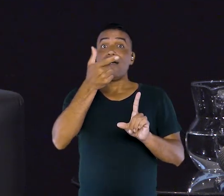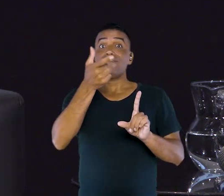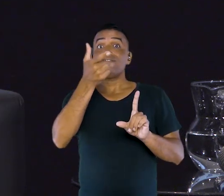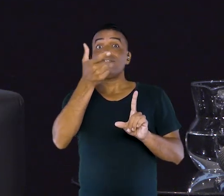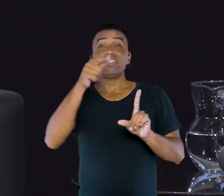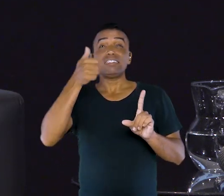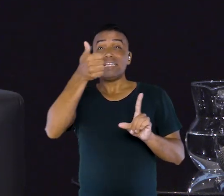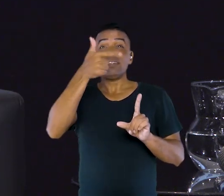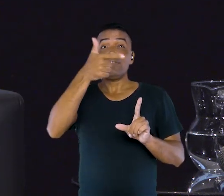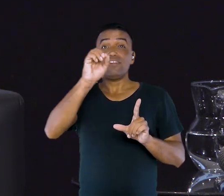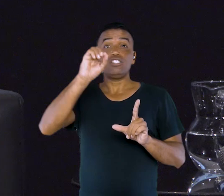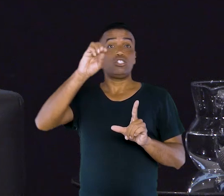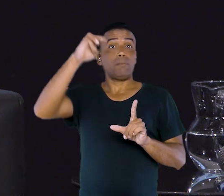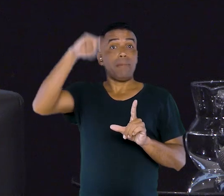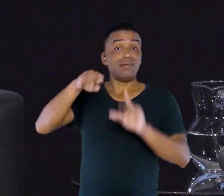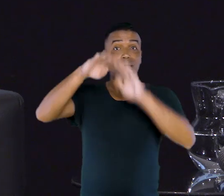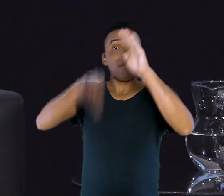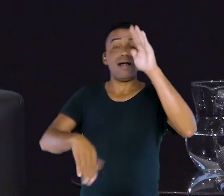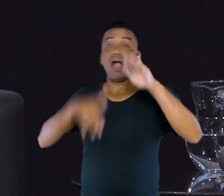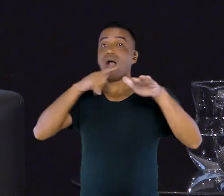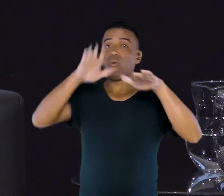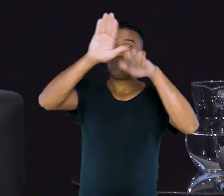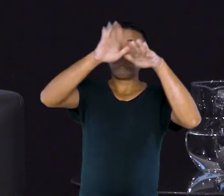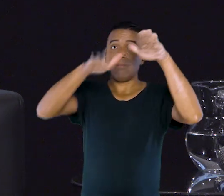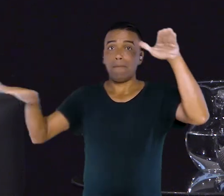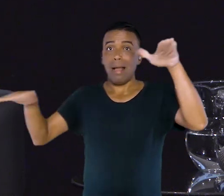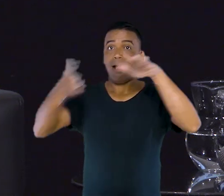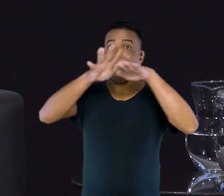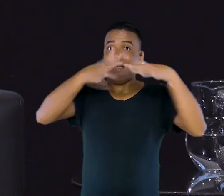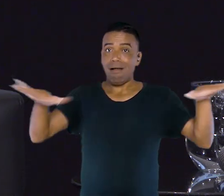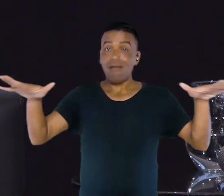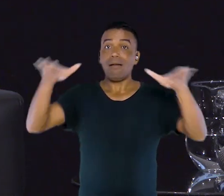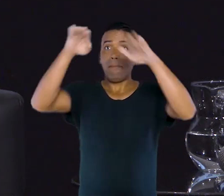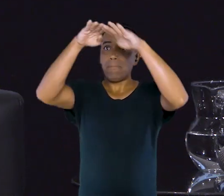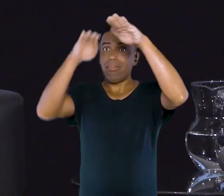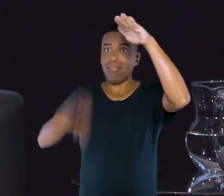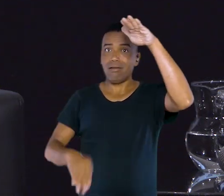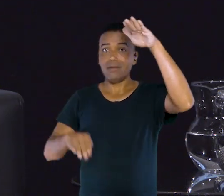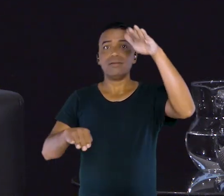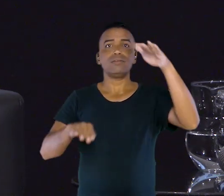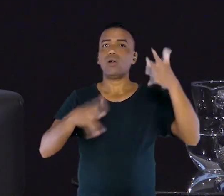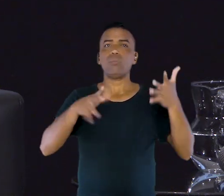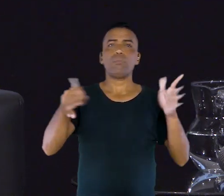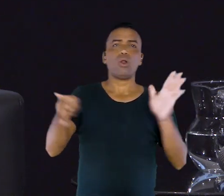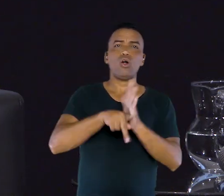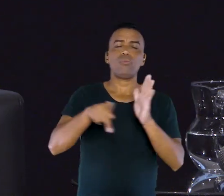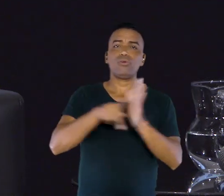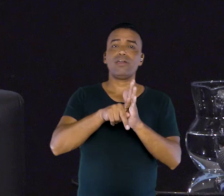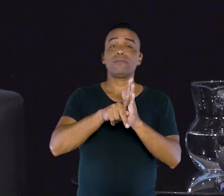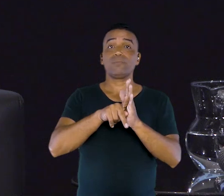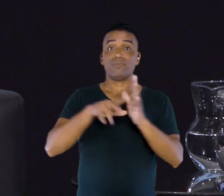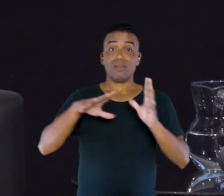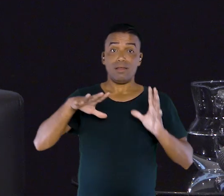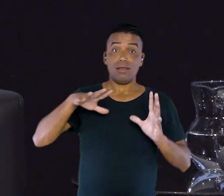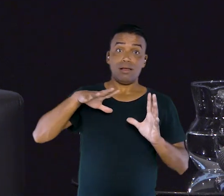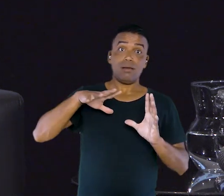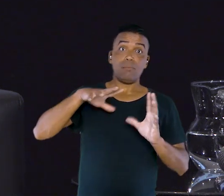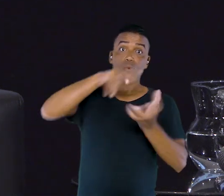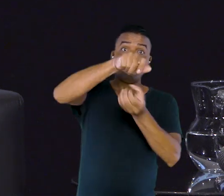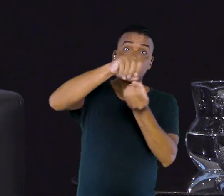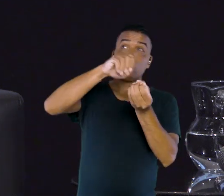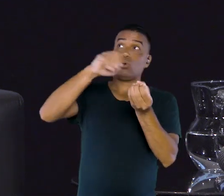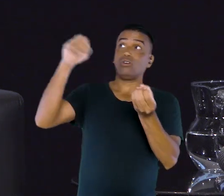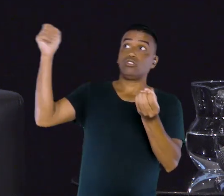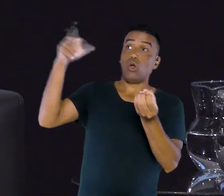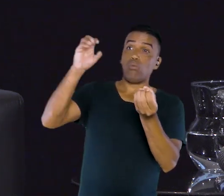abaixo. Existe um ritmo natural de mudança climática que tem a ver com a oscilação da órbita do planeta com